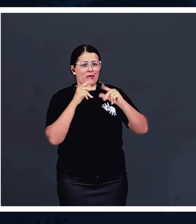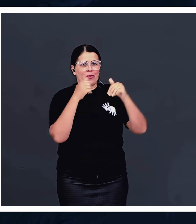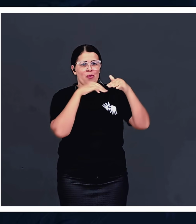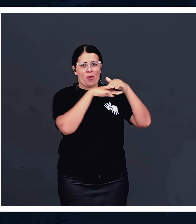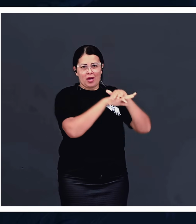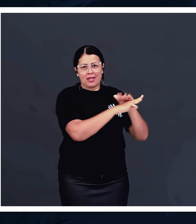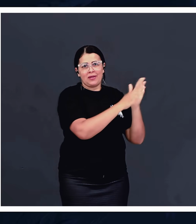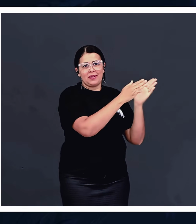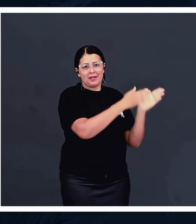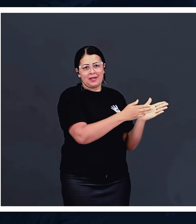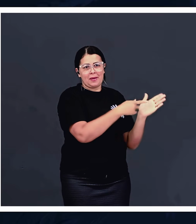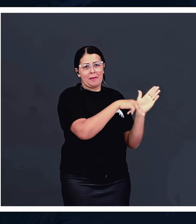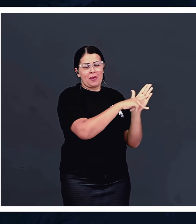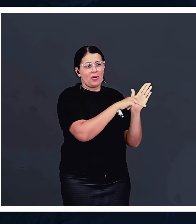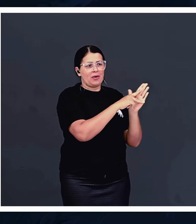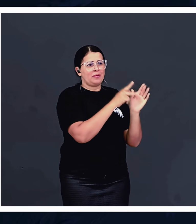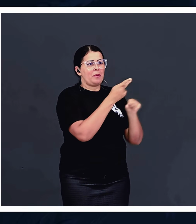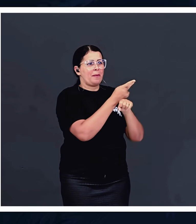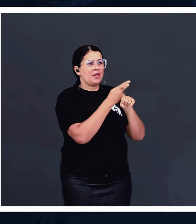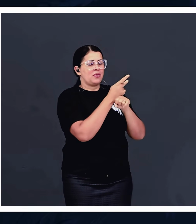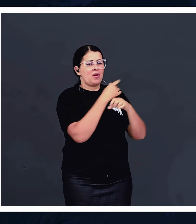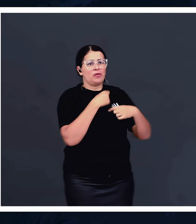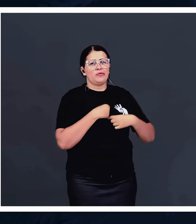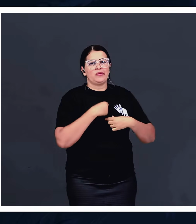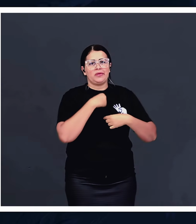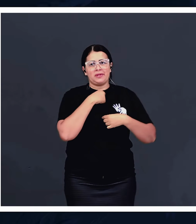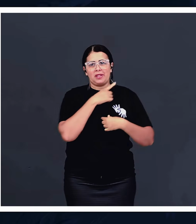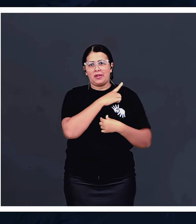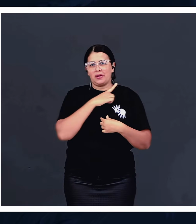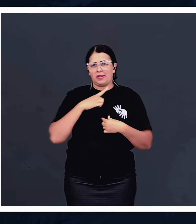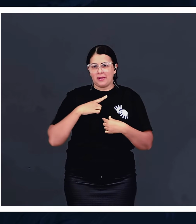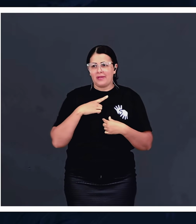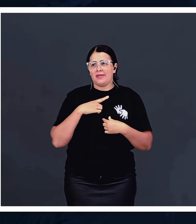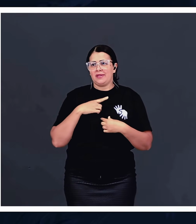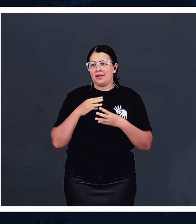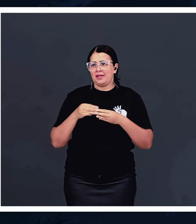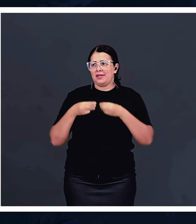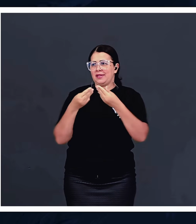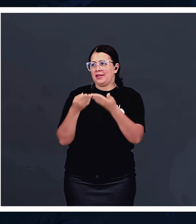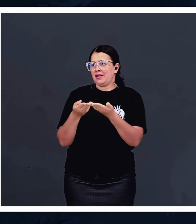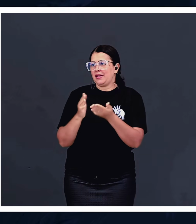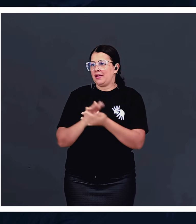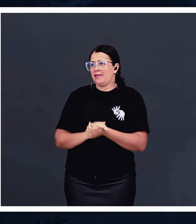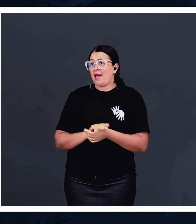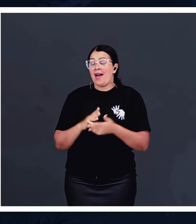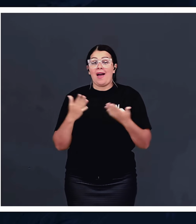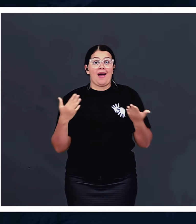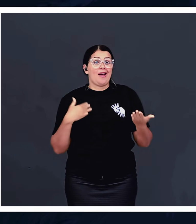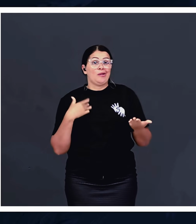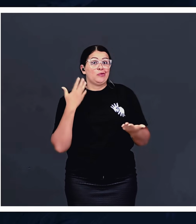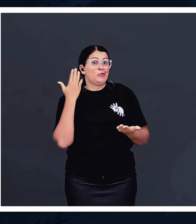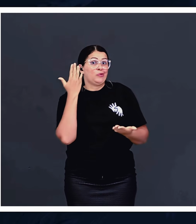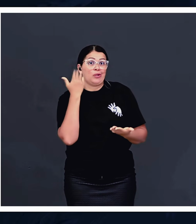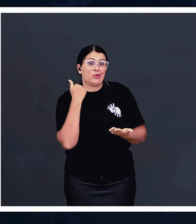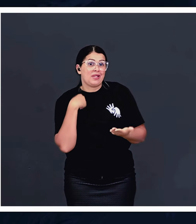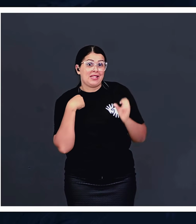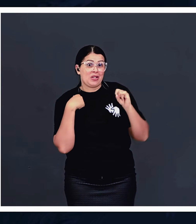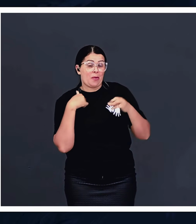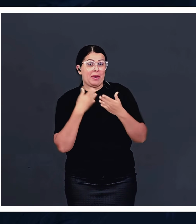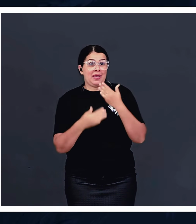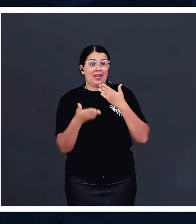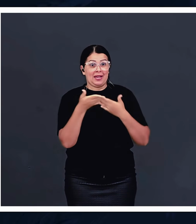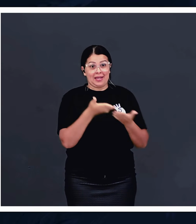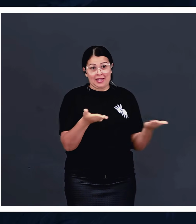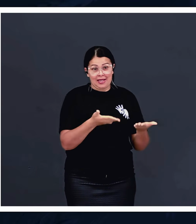Achados e Perdidos. É só procurar o pessoal do diaconato que a gente entrega a você. Ah, pastor, eu não sei se eu perdi aqui na igreja.